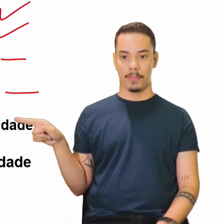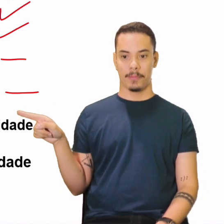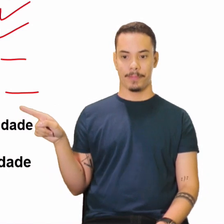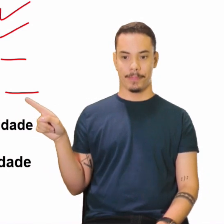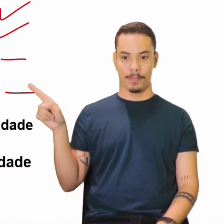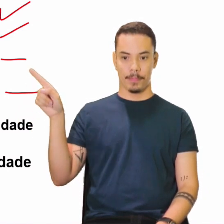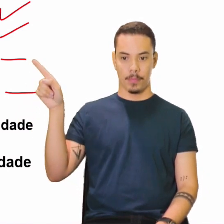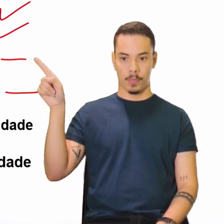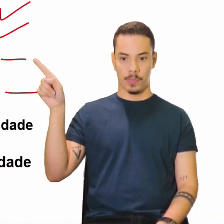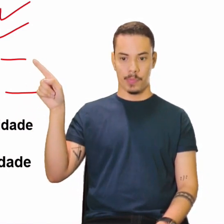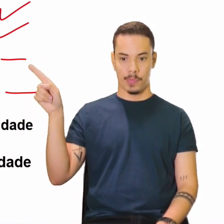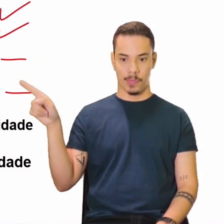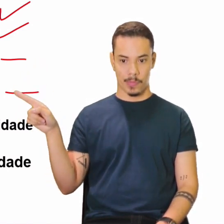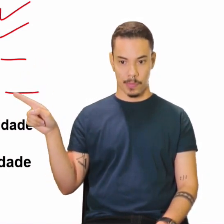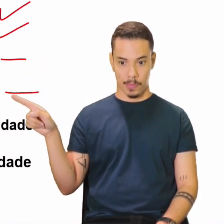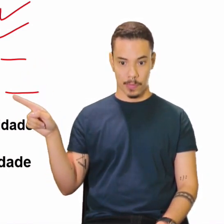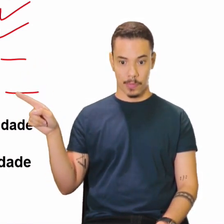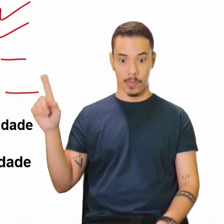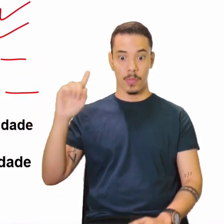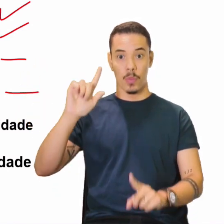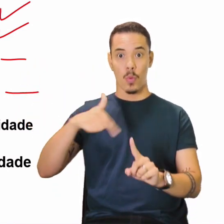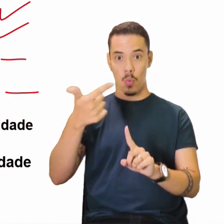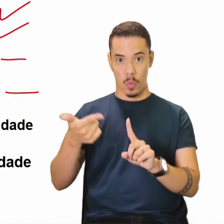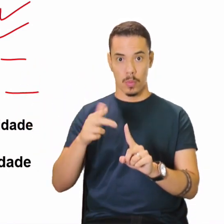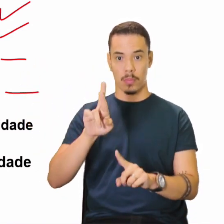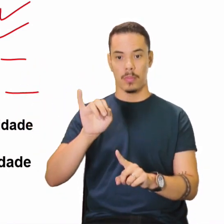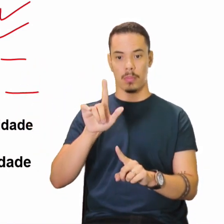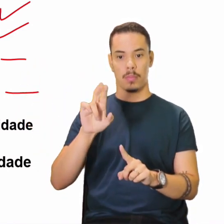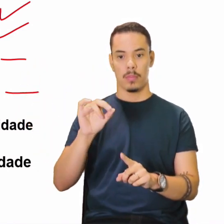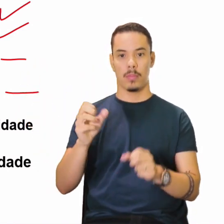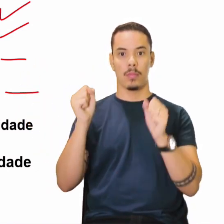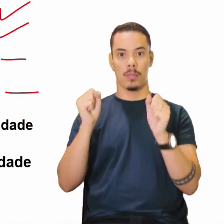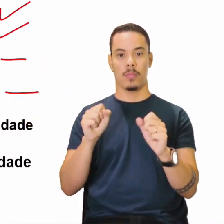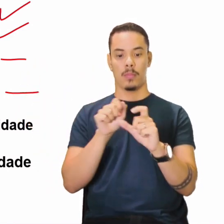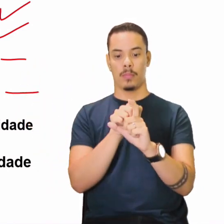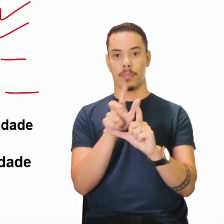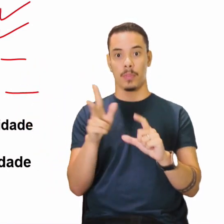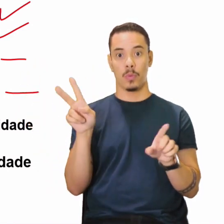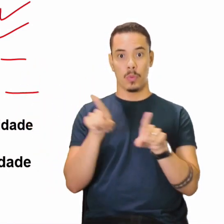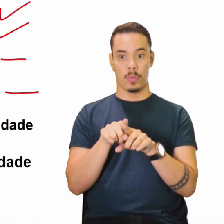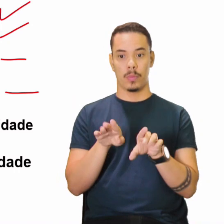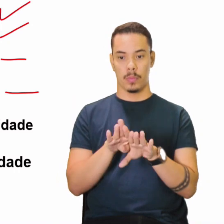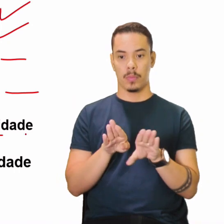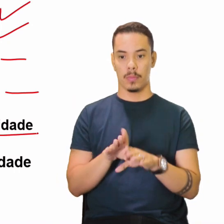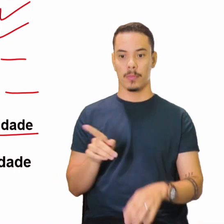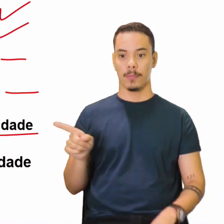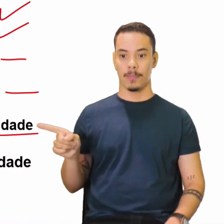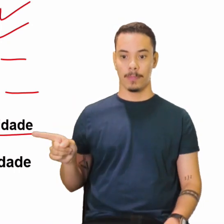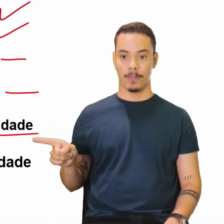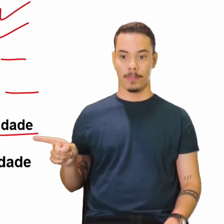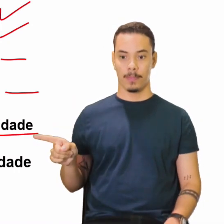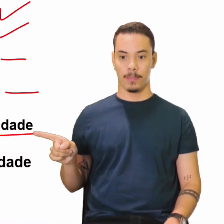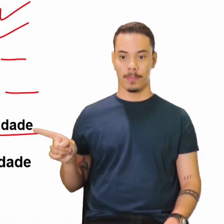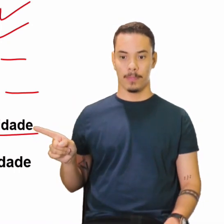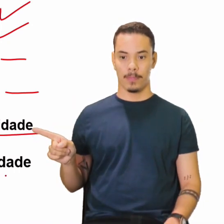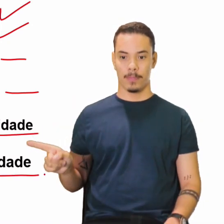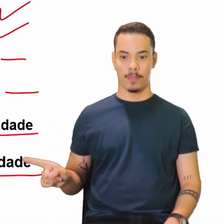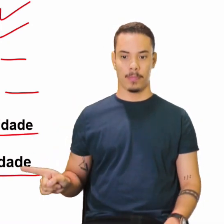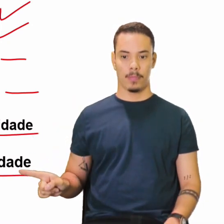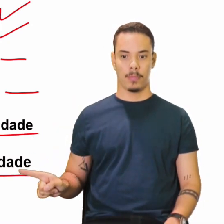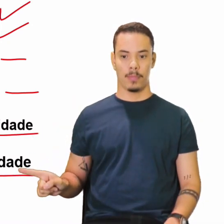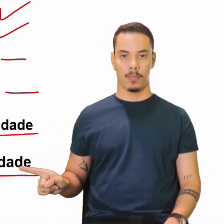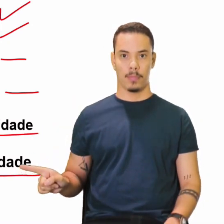O superlativo relativo pode ser flexionado aí como de superioridade e